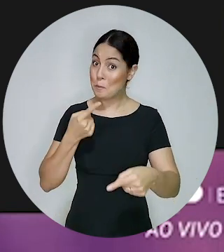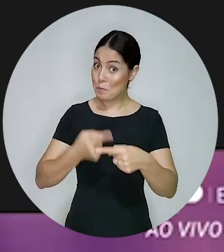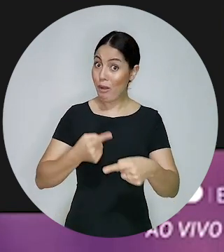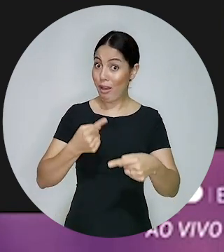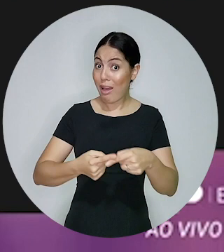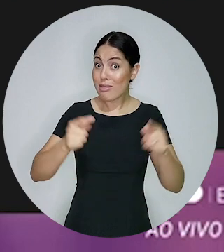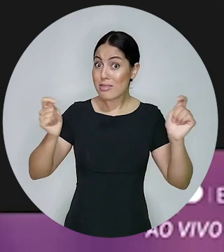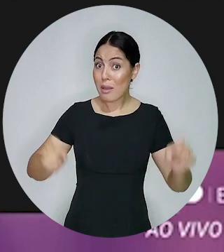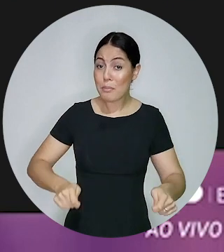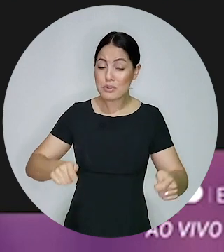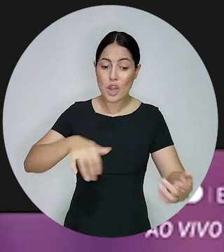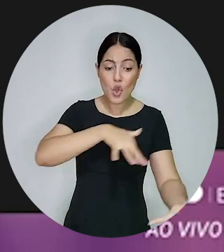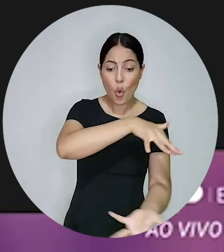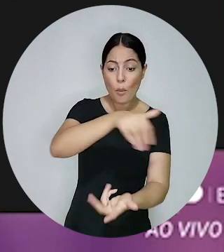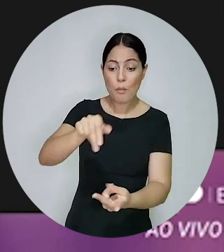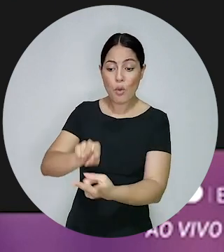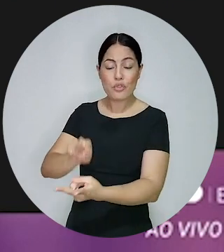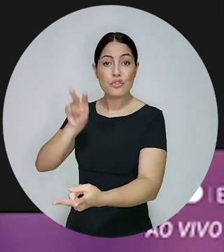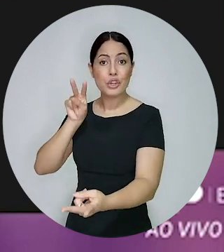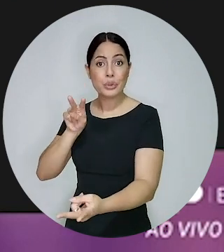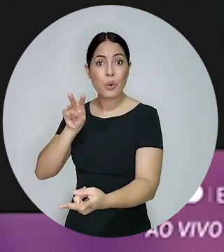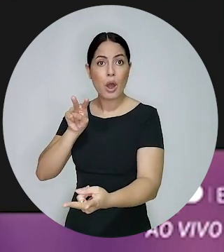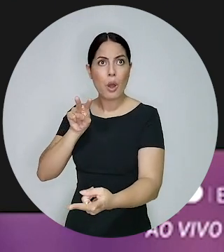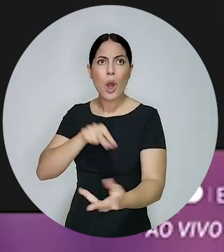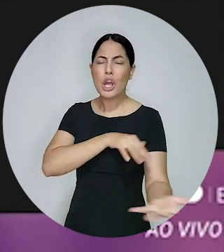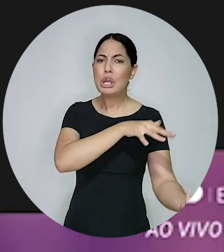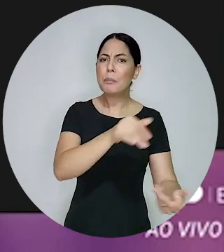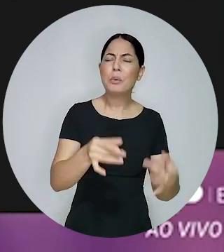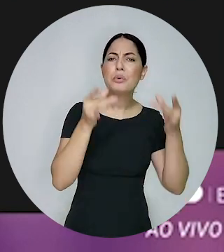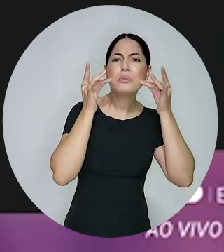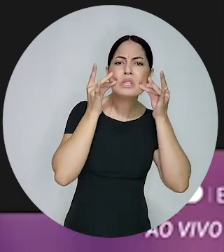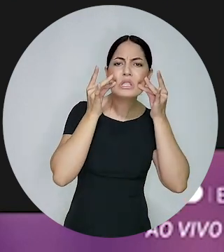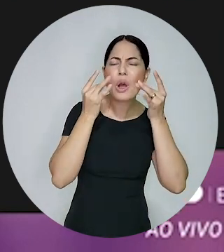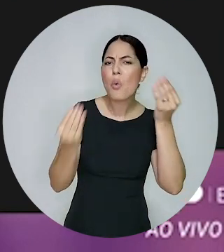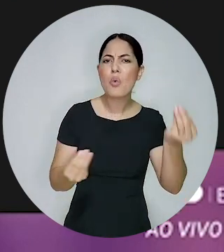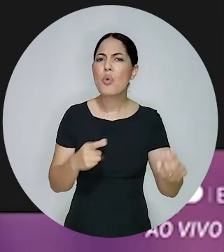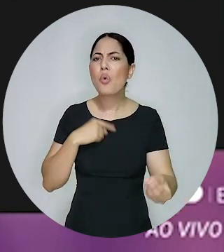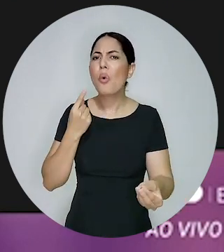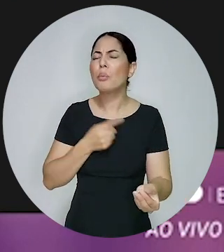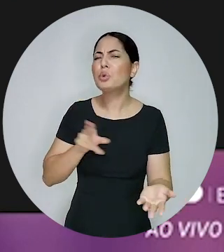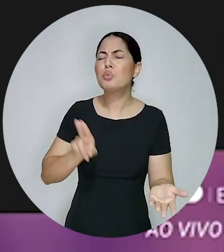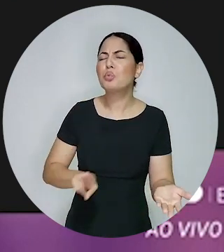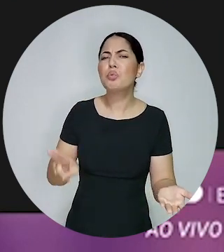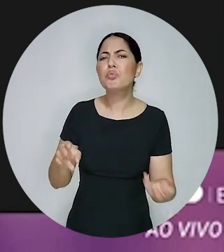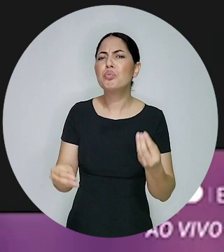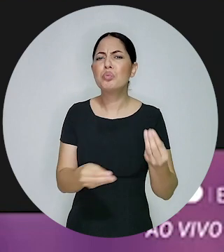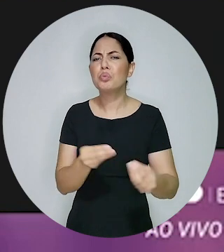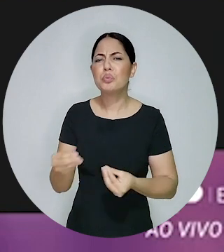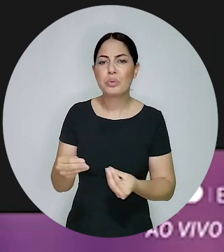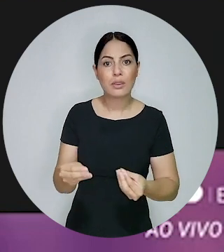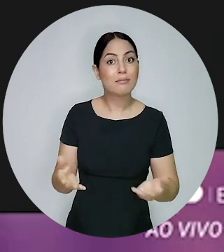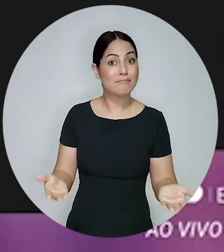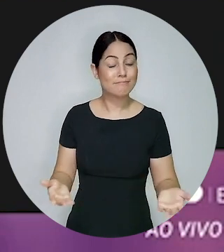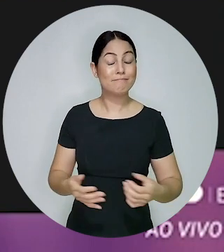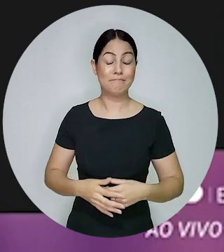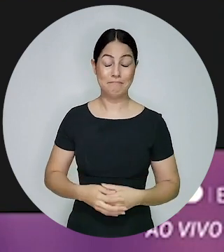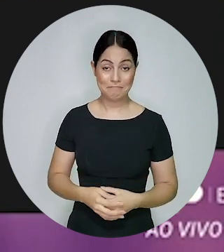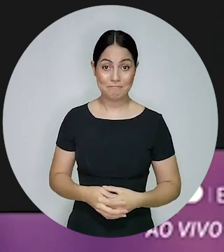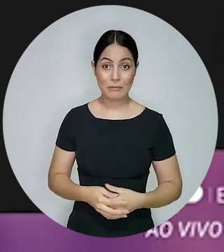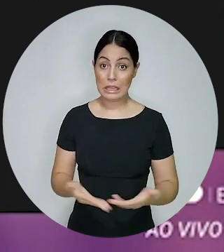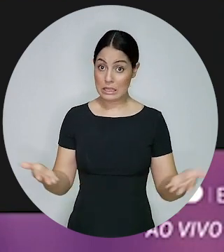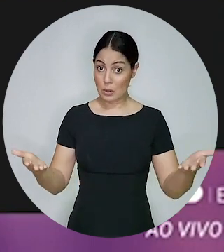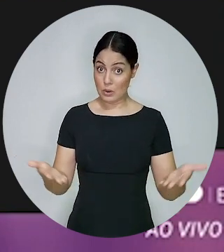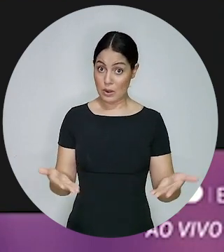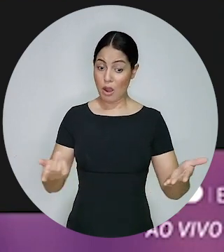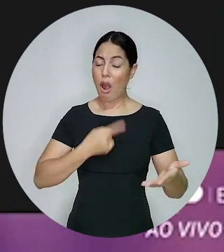poder usar o melhor dos mundos, né, do mundo virtual e do mundo presencial desse momento.